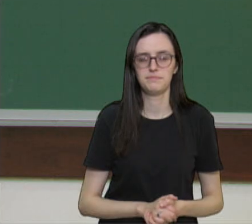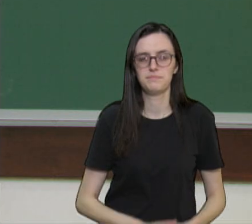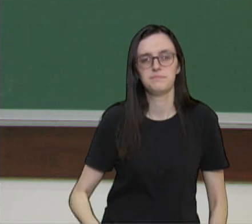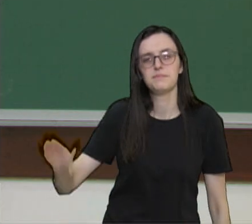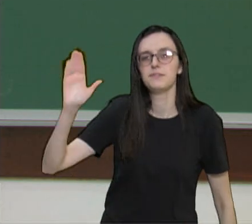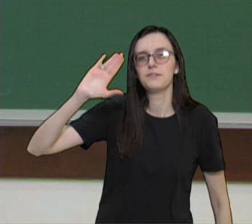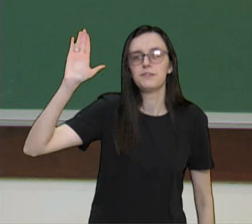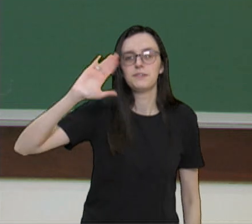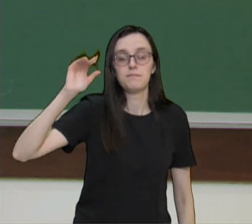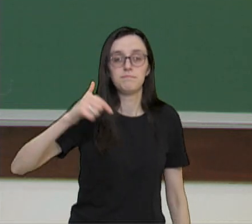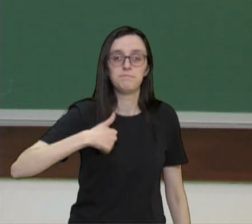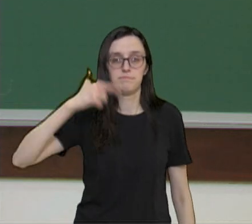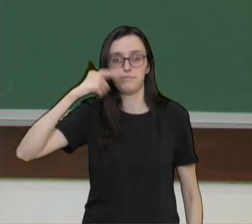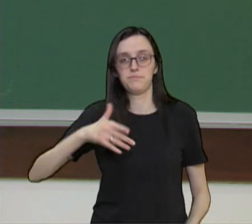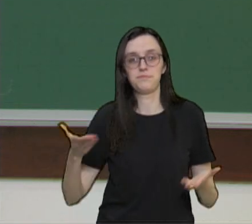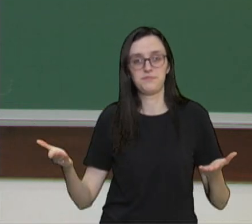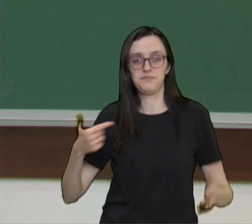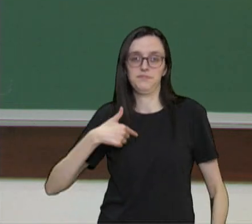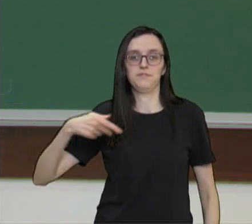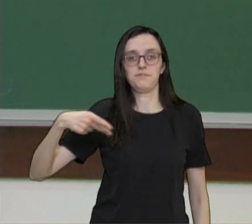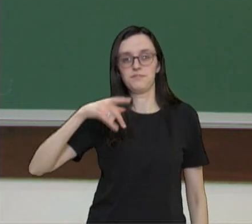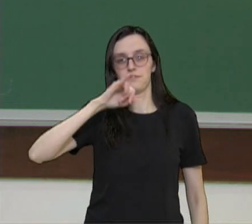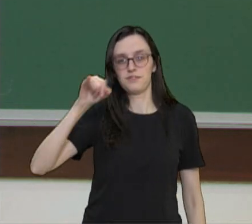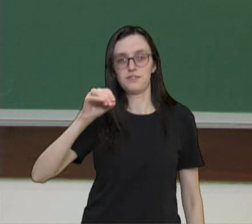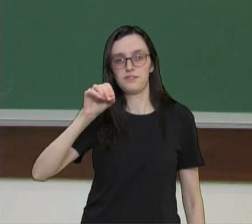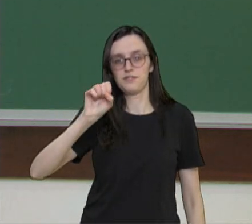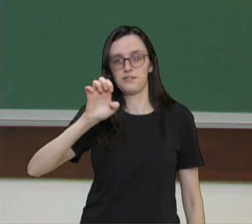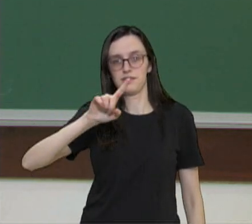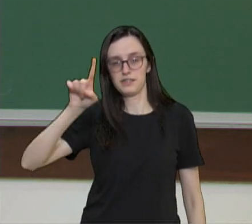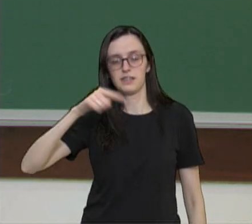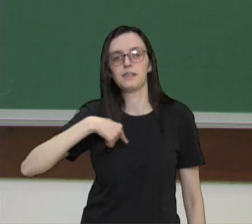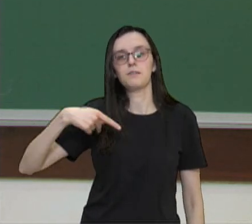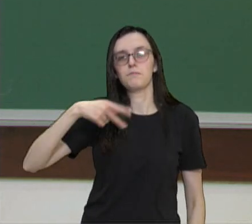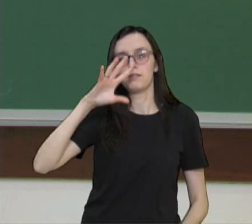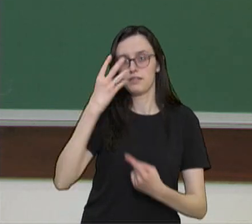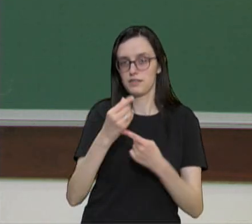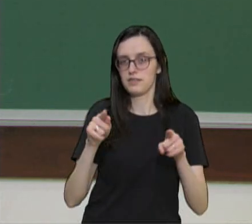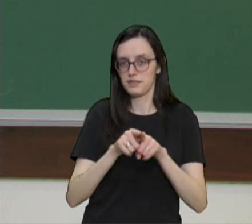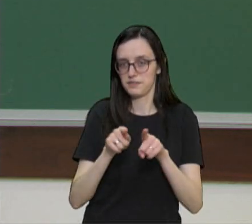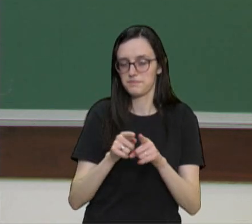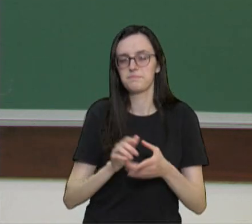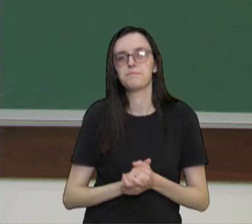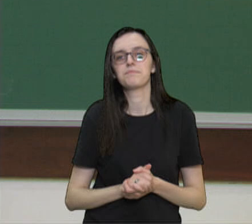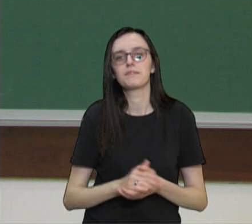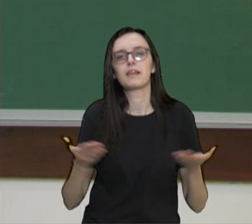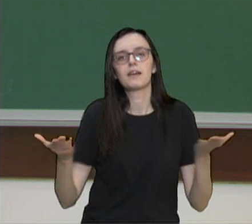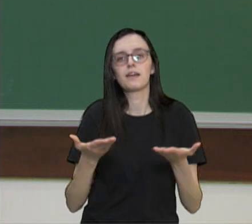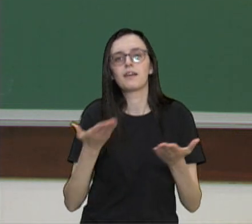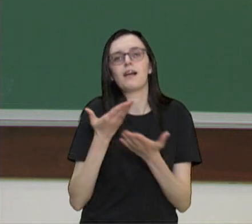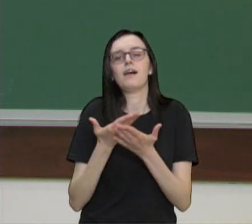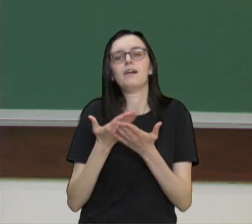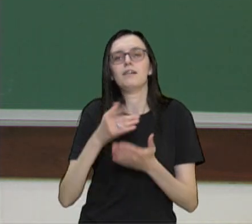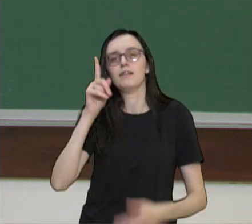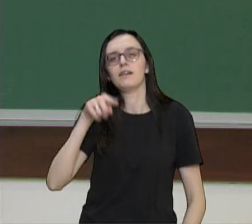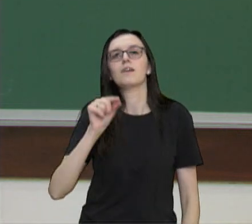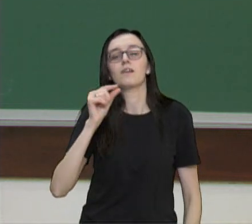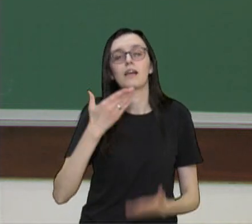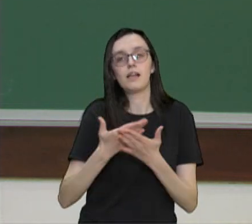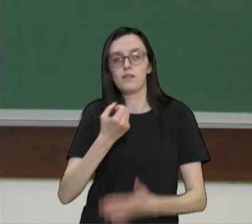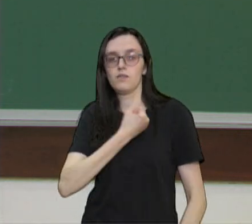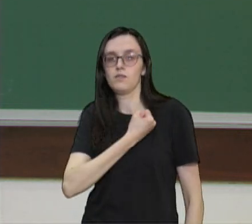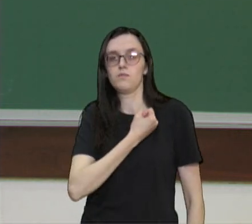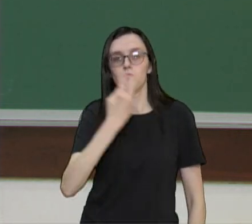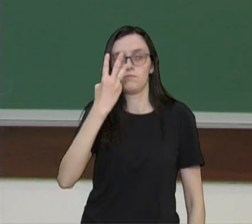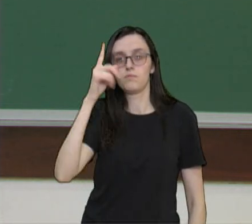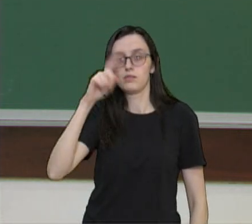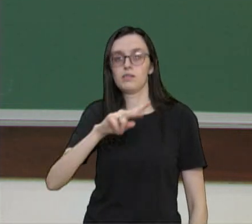Olá pessoal, eu de novo, José Carlos, professor de arte de vocês. Hoje, aula 3